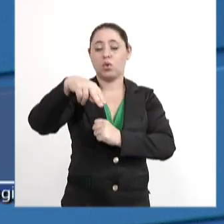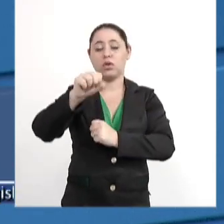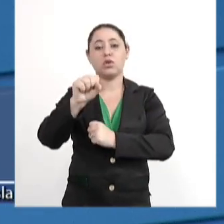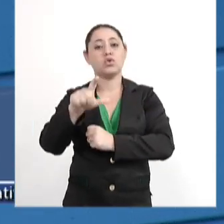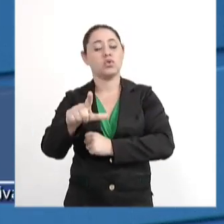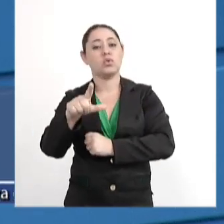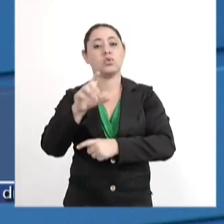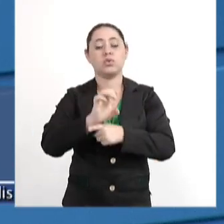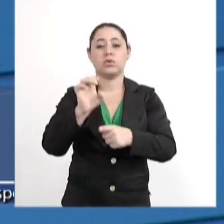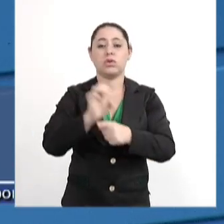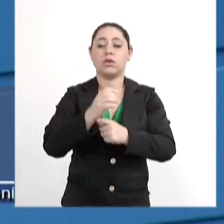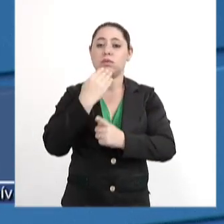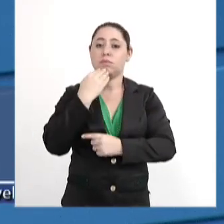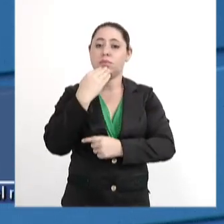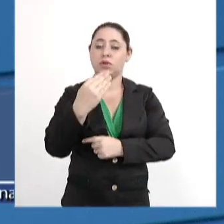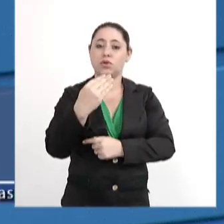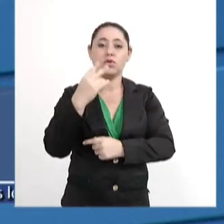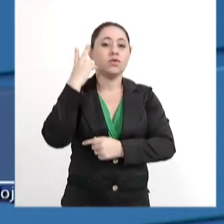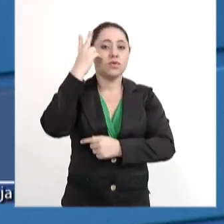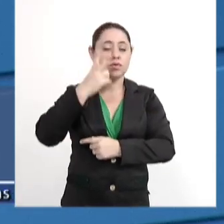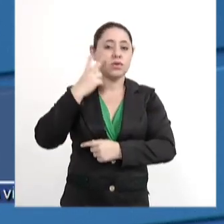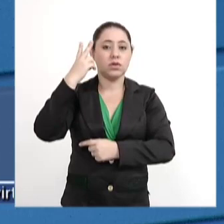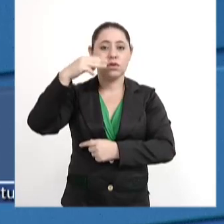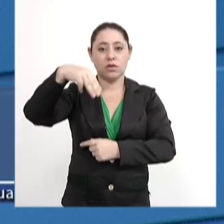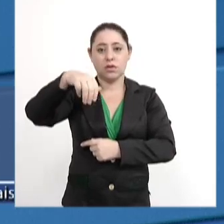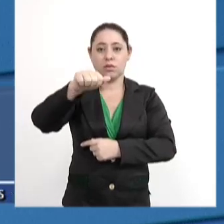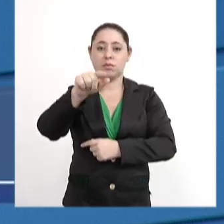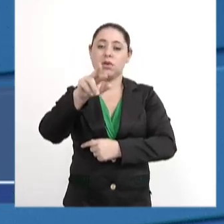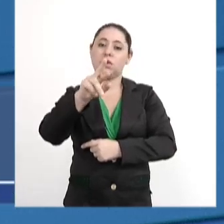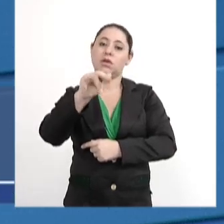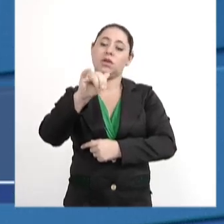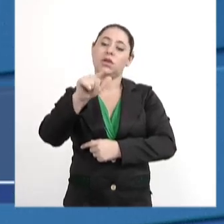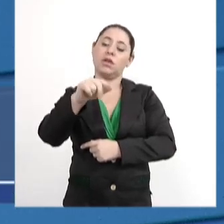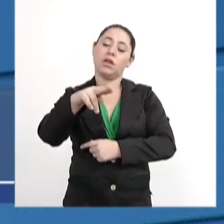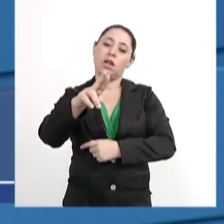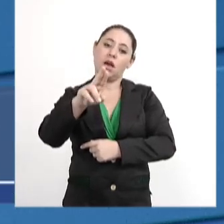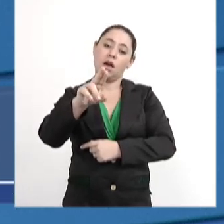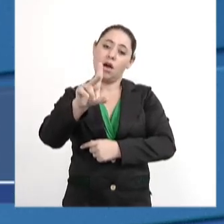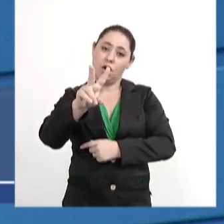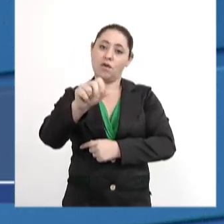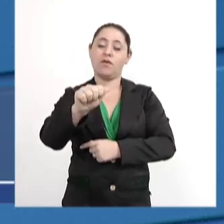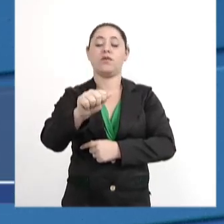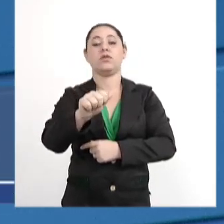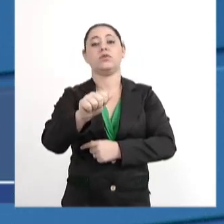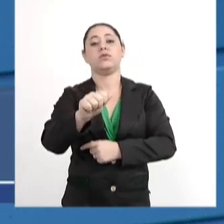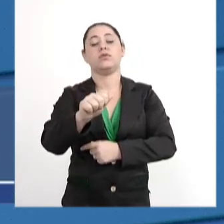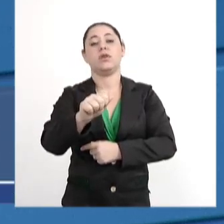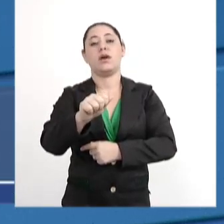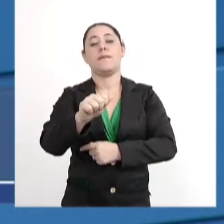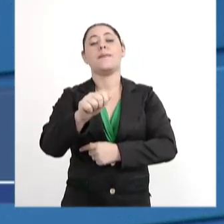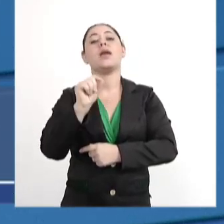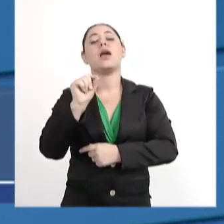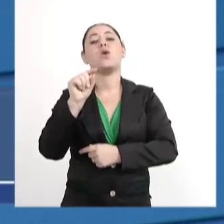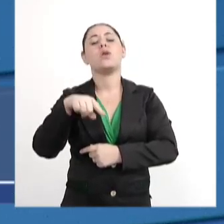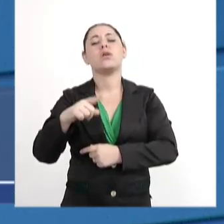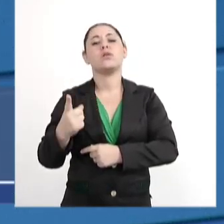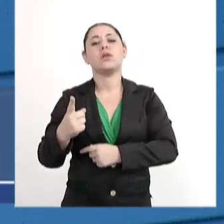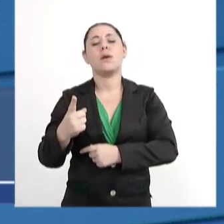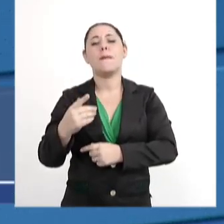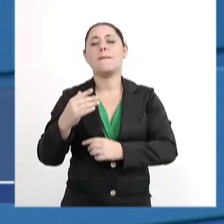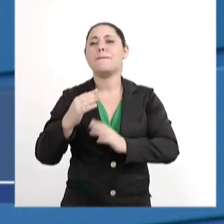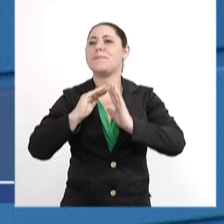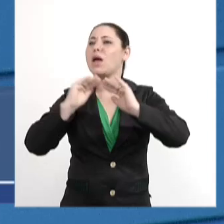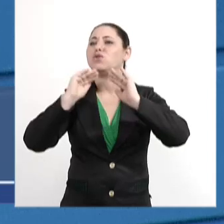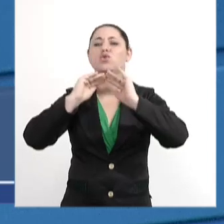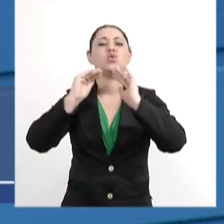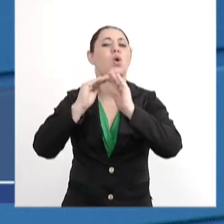presente solicitação, encaminhada pela vereadora Marinalva de Souza Farias da Costa, visa atender a uma súplica da